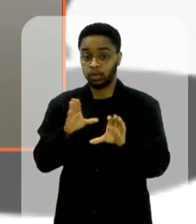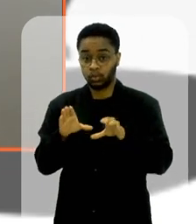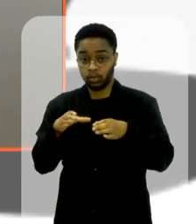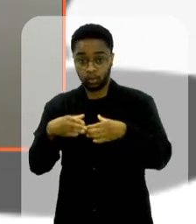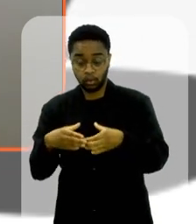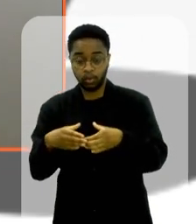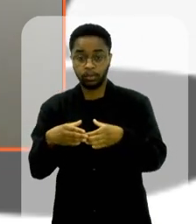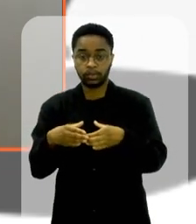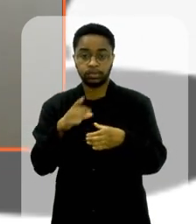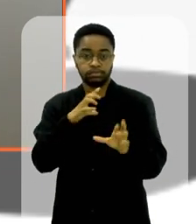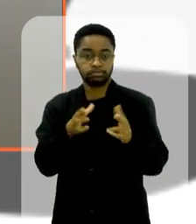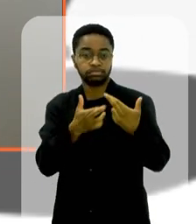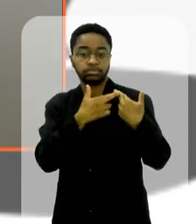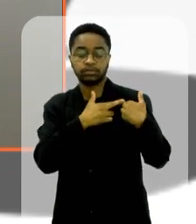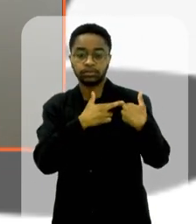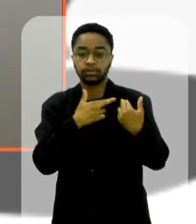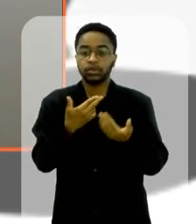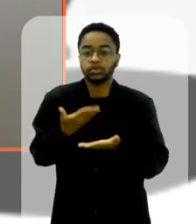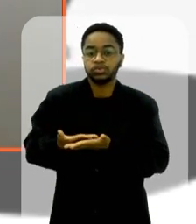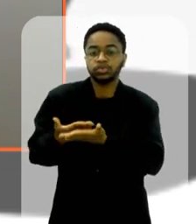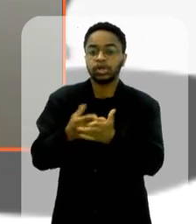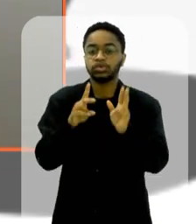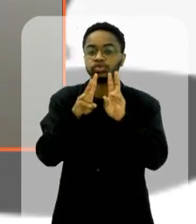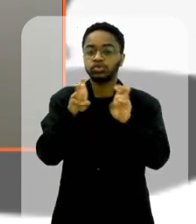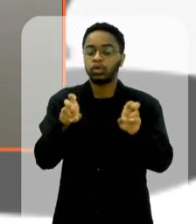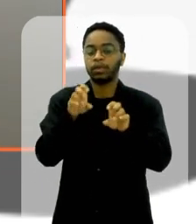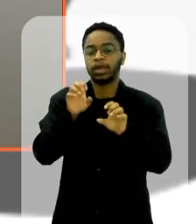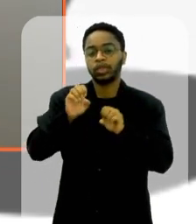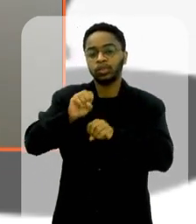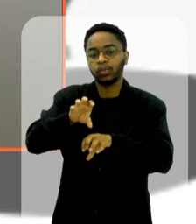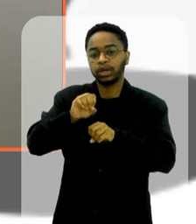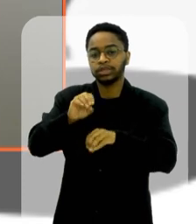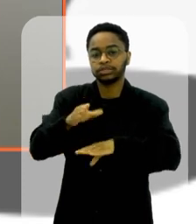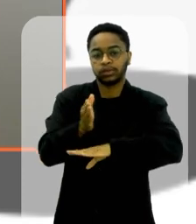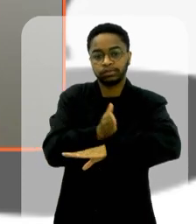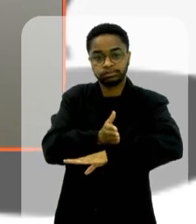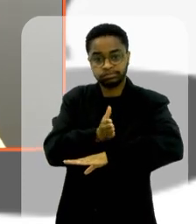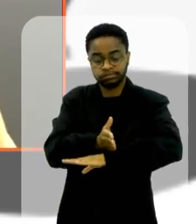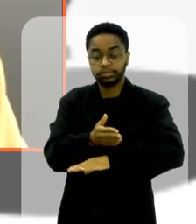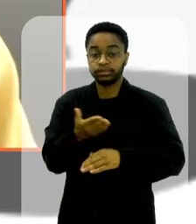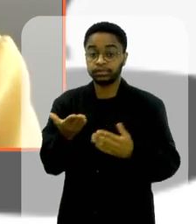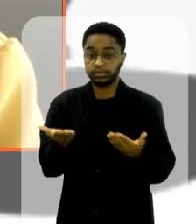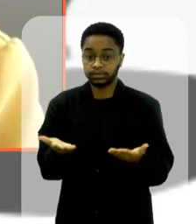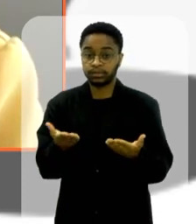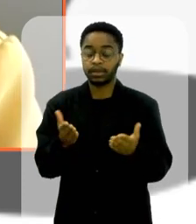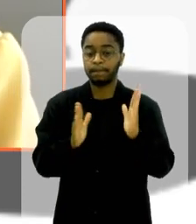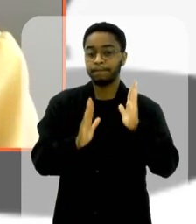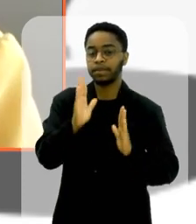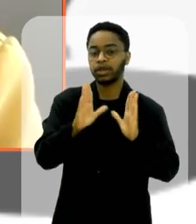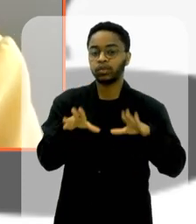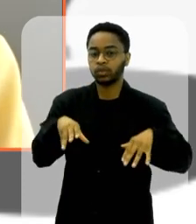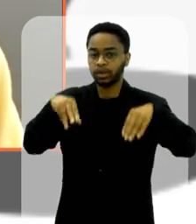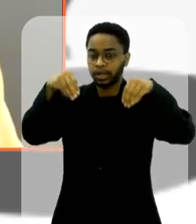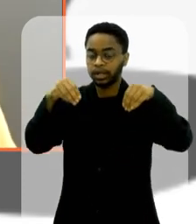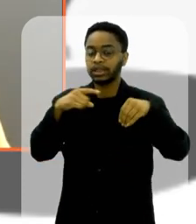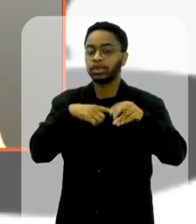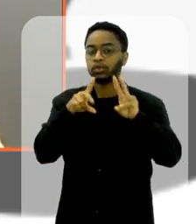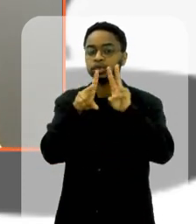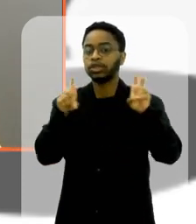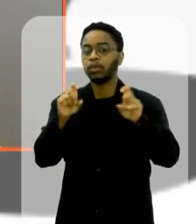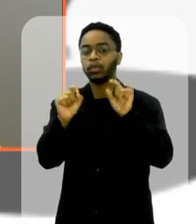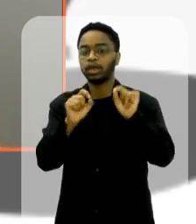meu grupo ficou responsável sobre a educação na Idade Média. E teve. Um dos temas